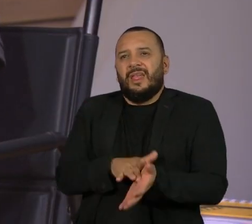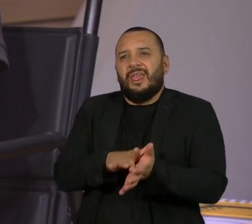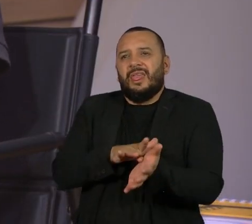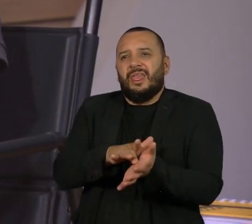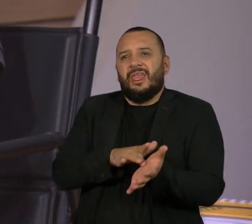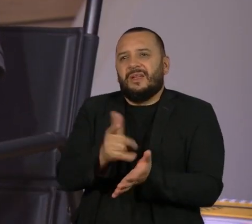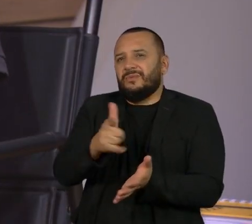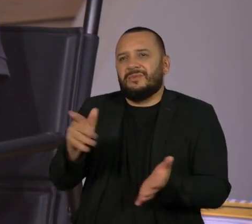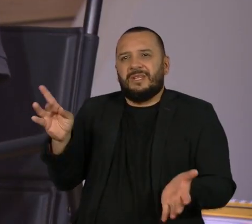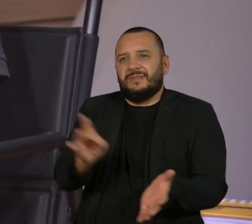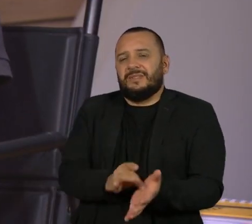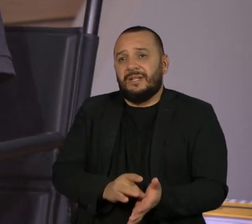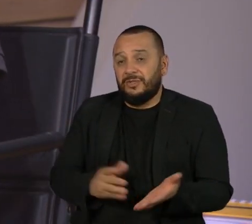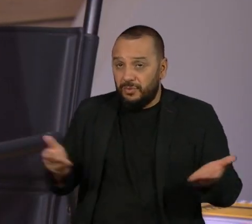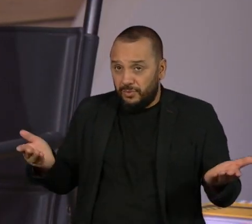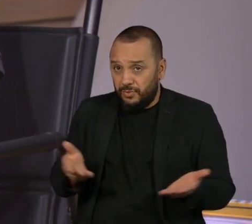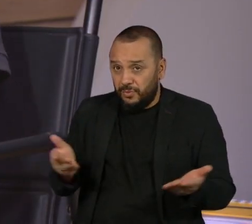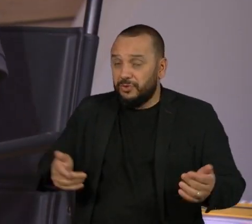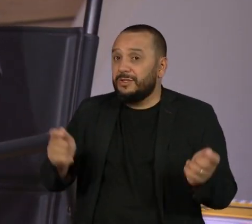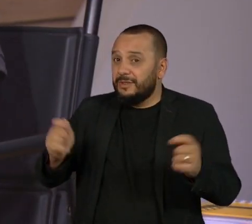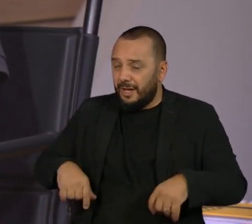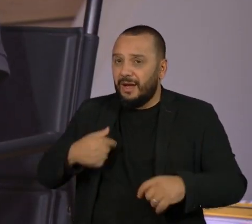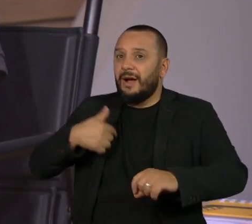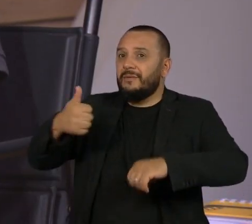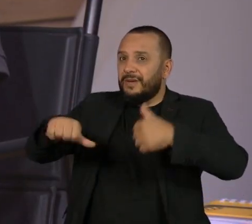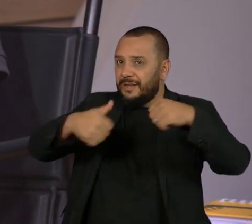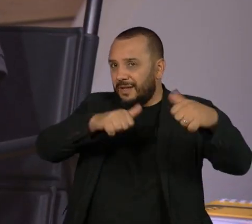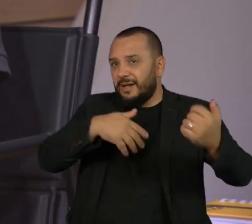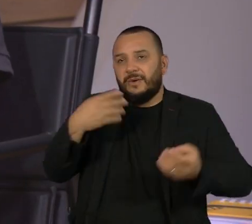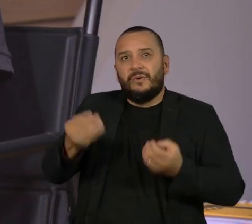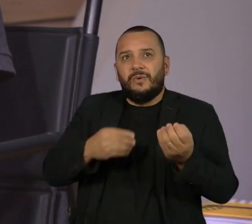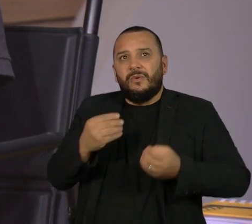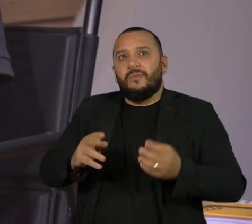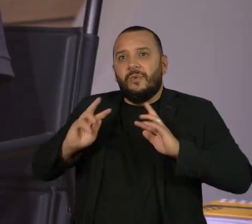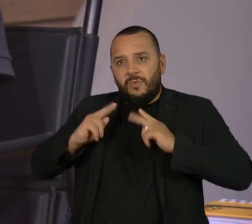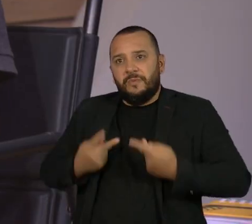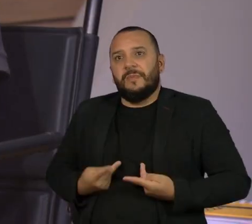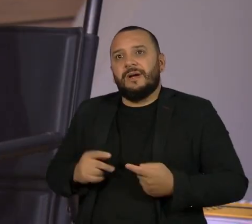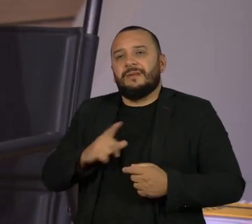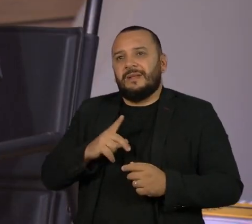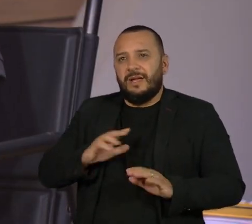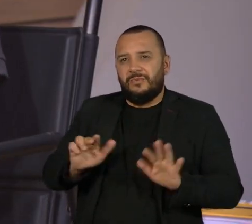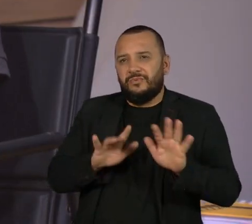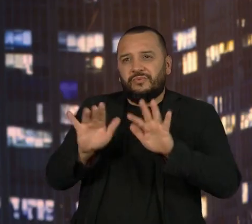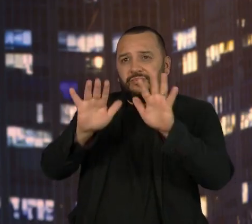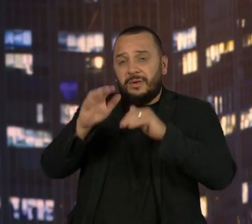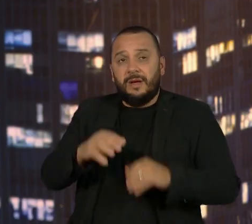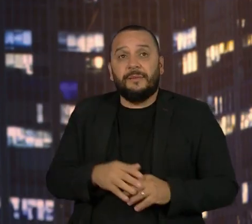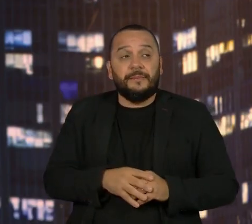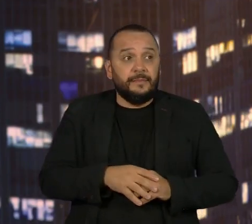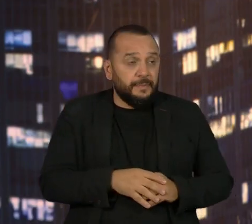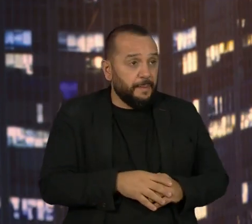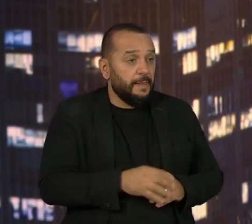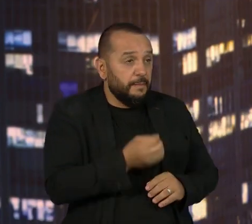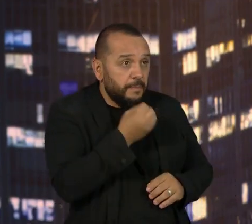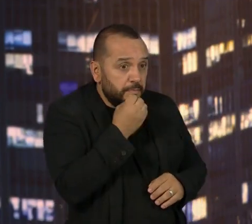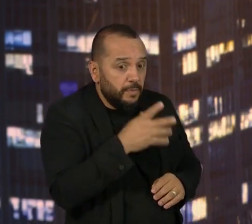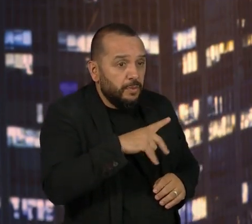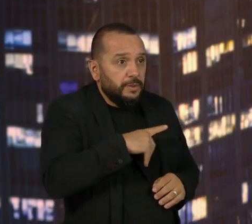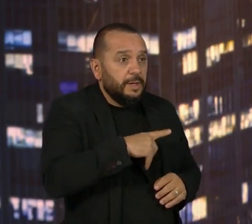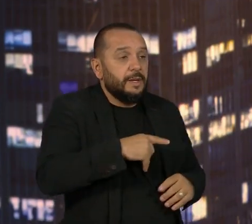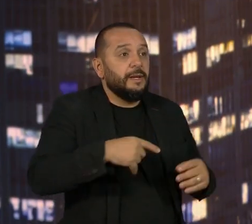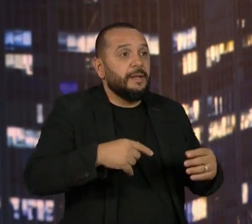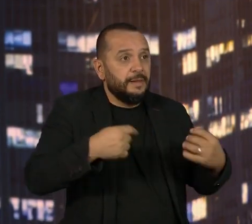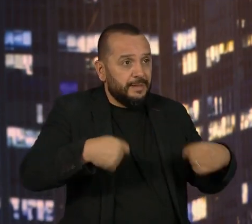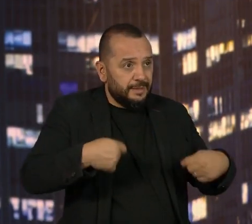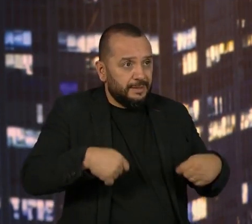de fazer uma avaliação de quanto cada atividade humana emite. Então, você vê com bons olhos, mesmo com essa necessidade de consenso,